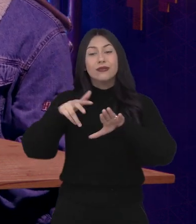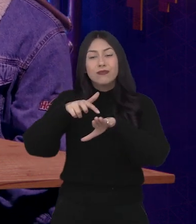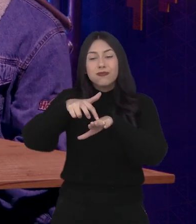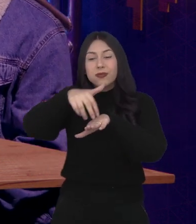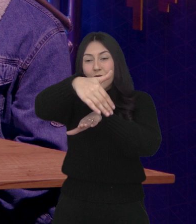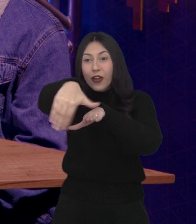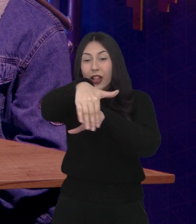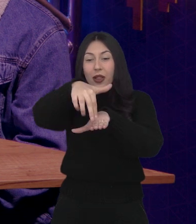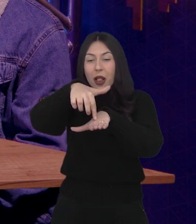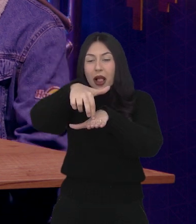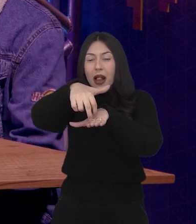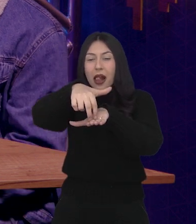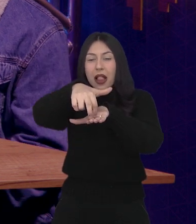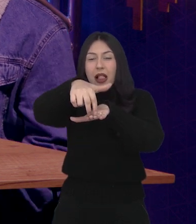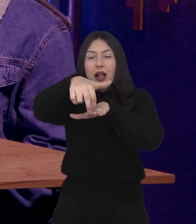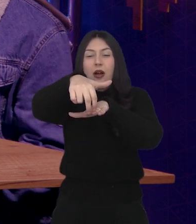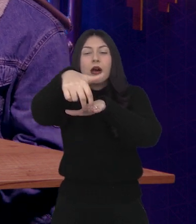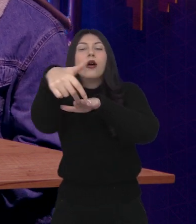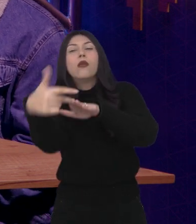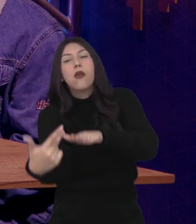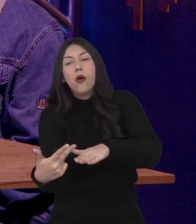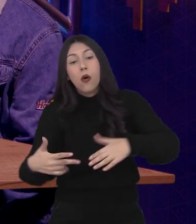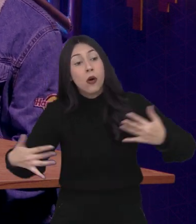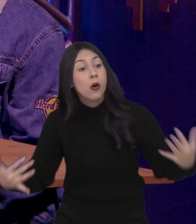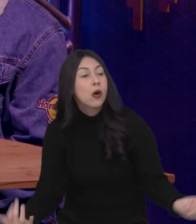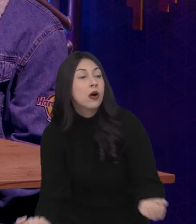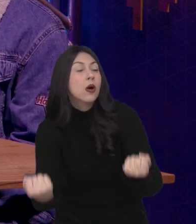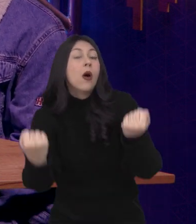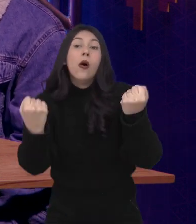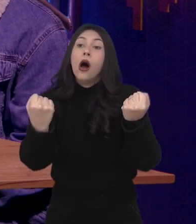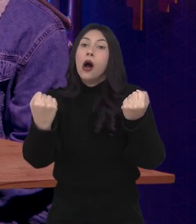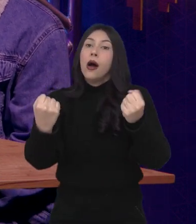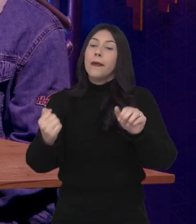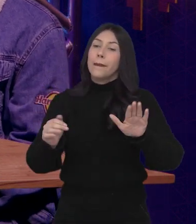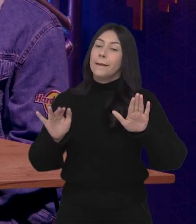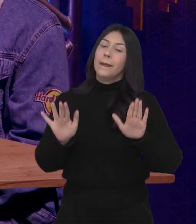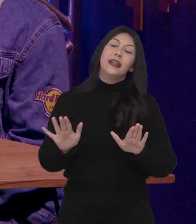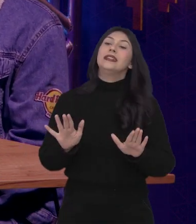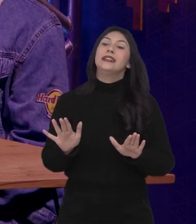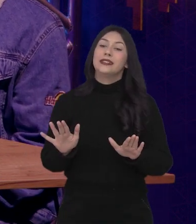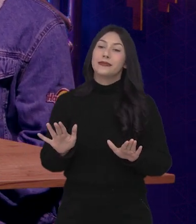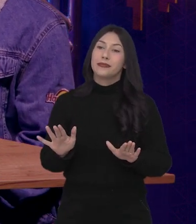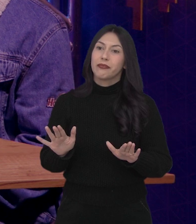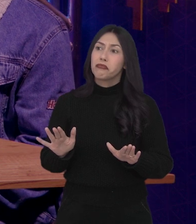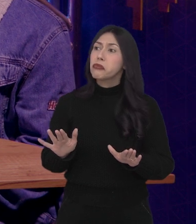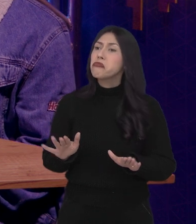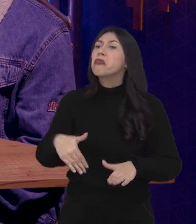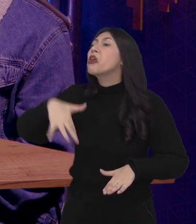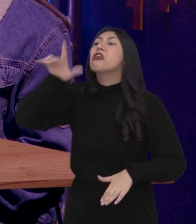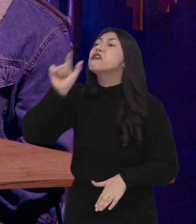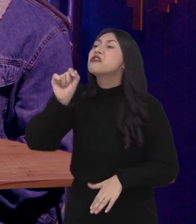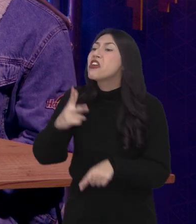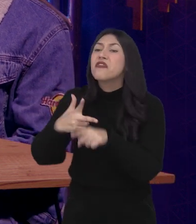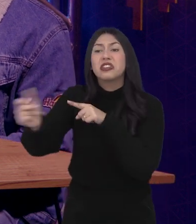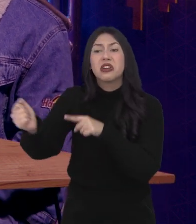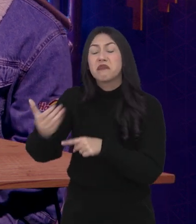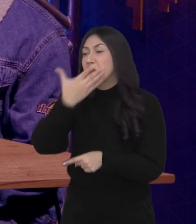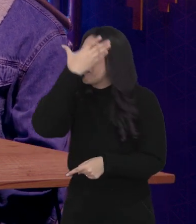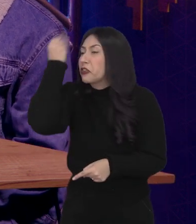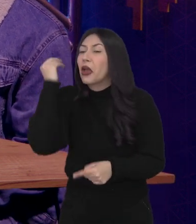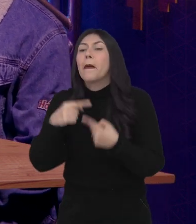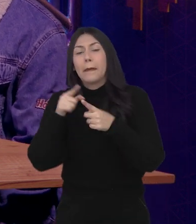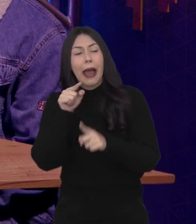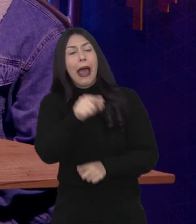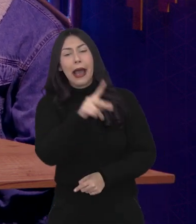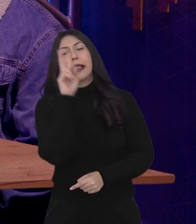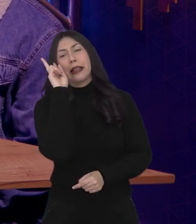cruzou a linha de chegada e aí desabou, os médicos pegaram ela no colo, mas, assim, ninguém lembra quem ganhou nesse ano, mas lembra